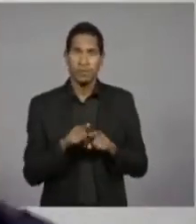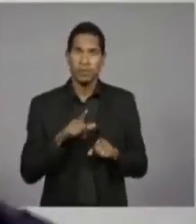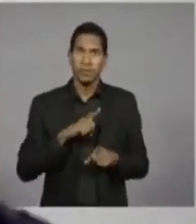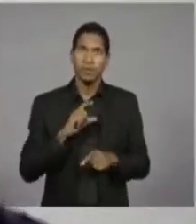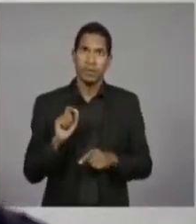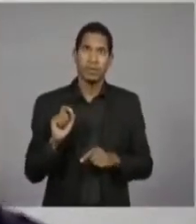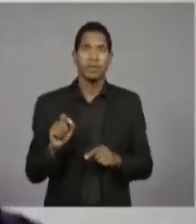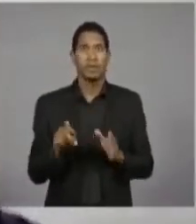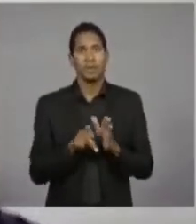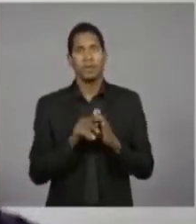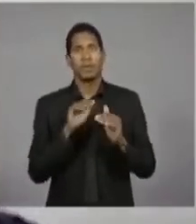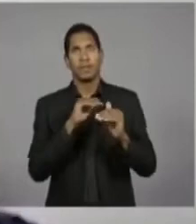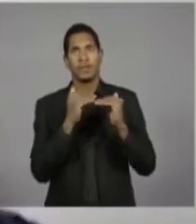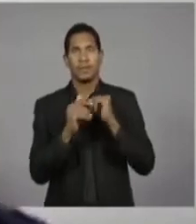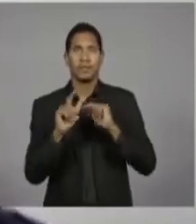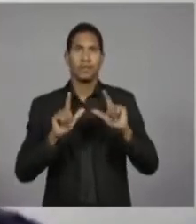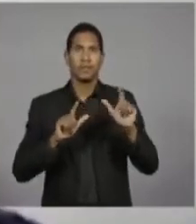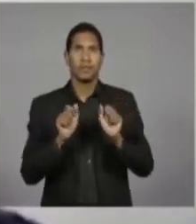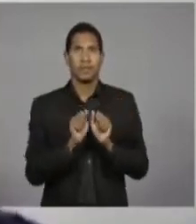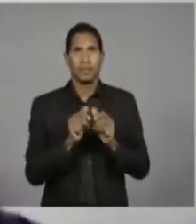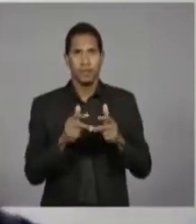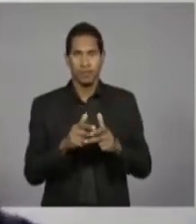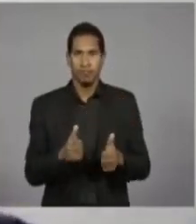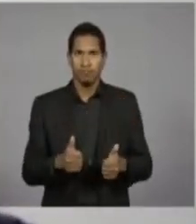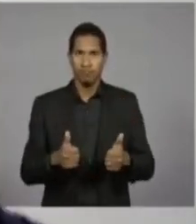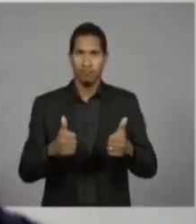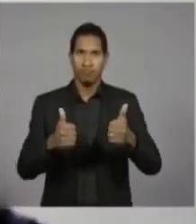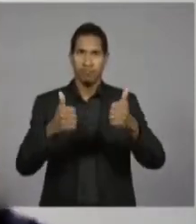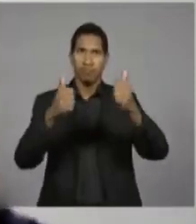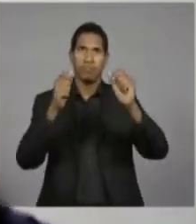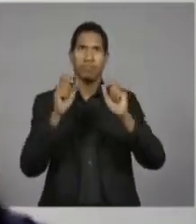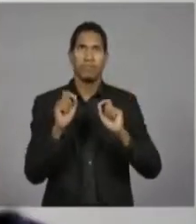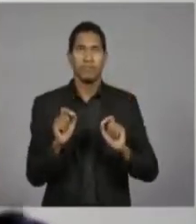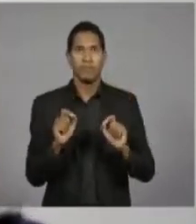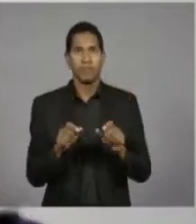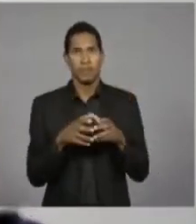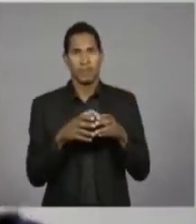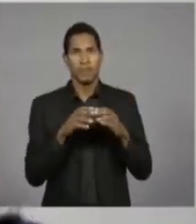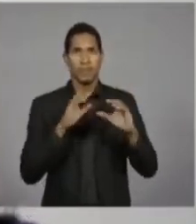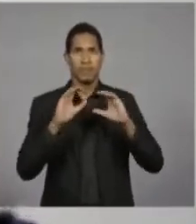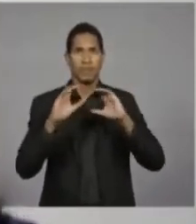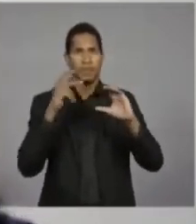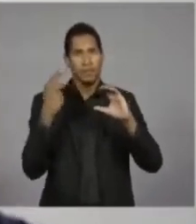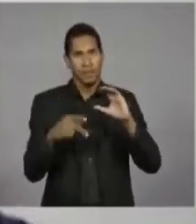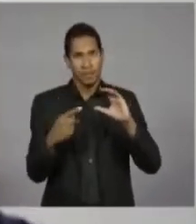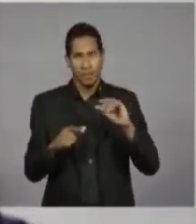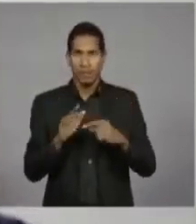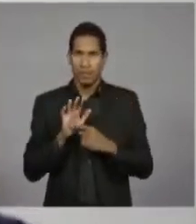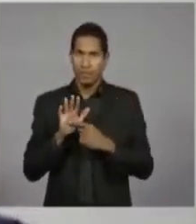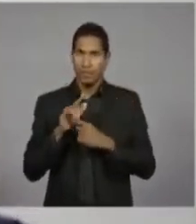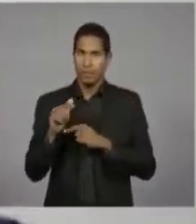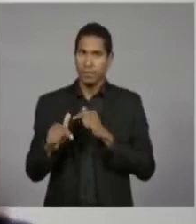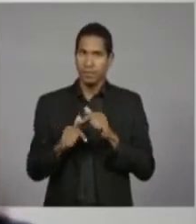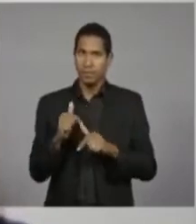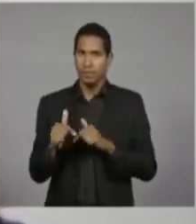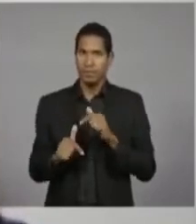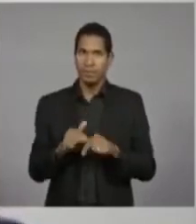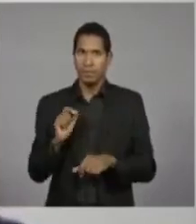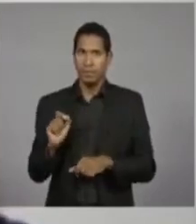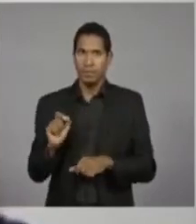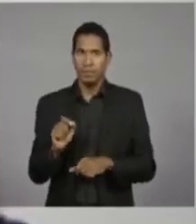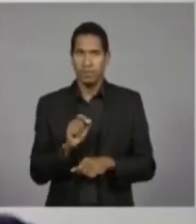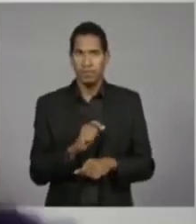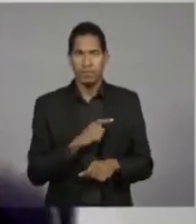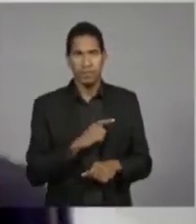Os nossos sites, as nossas redes sociais da Câmara vêm muito bem hoje. A equipe de comunicação da Câmara apresentou seu trabalho na CPI da violência